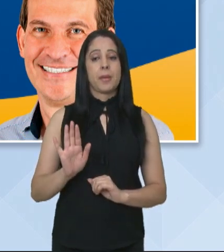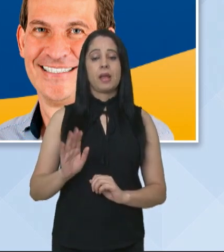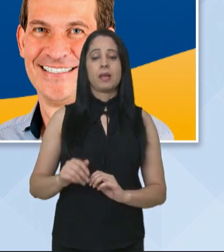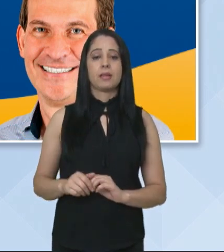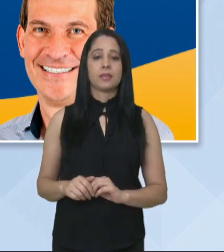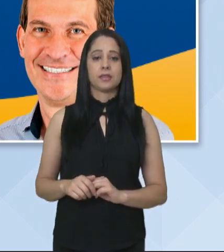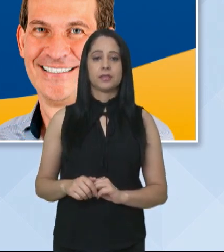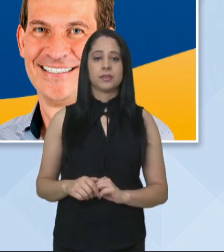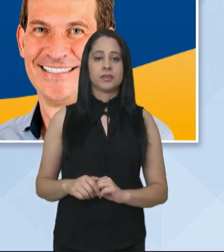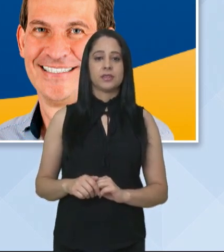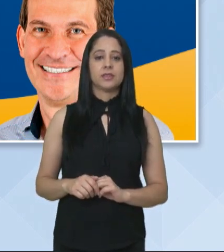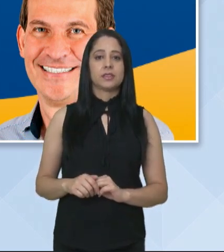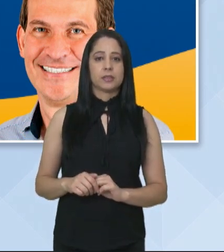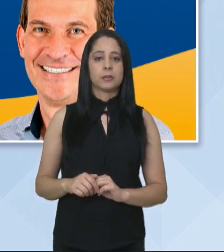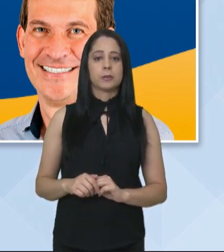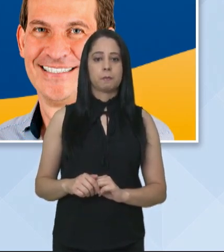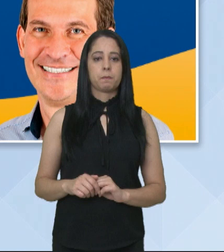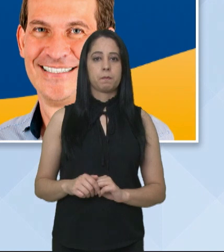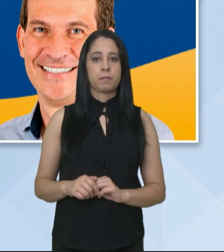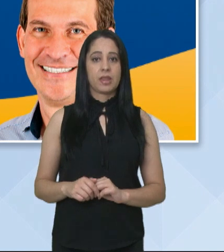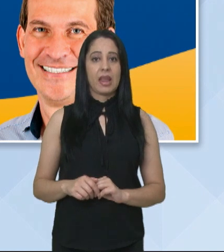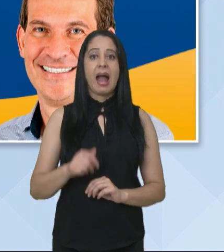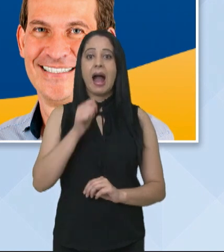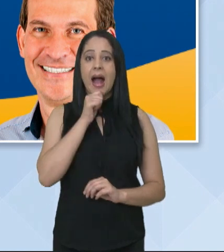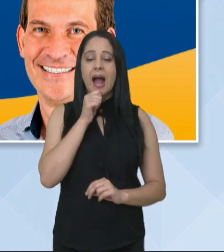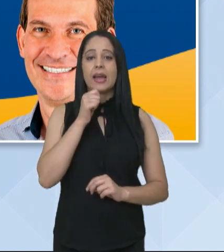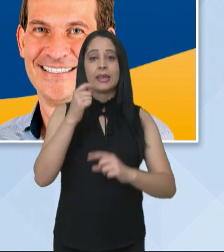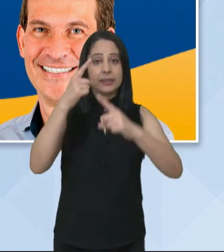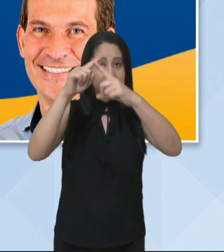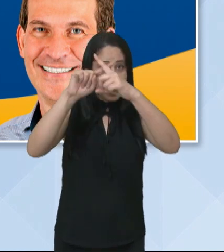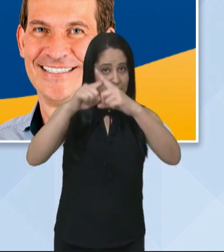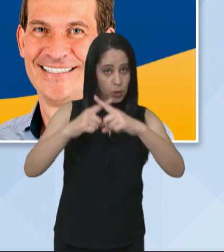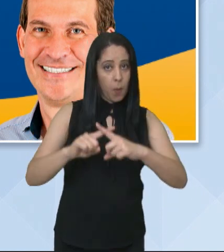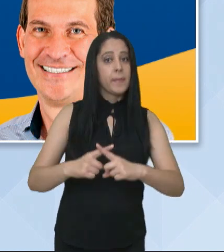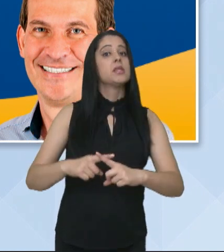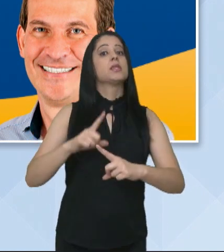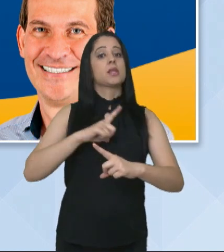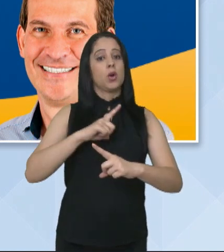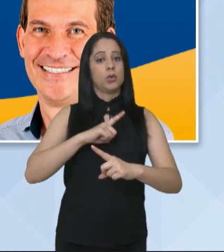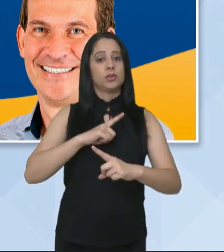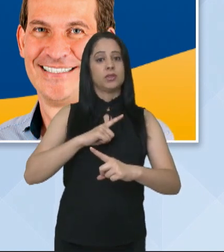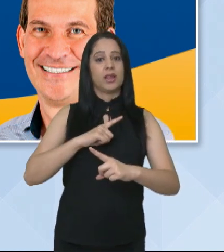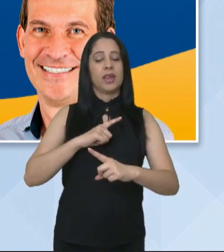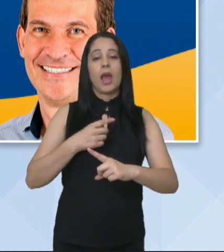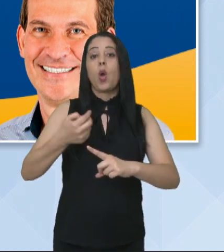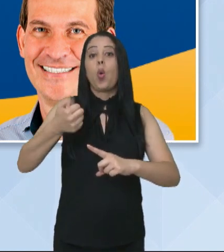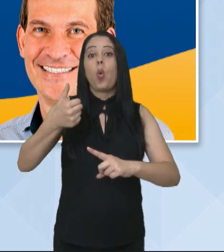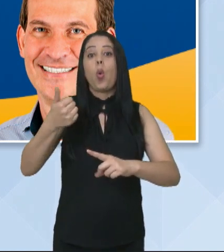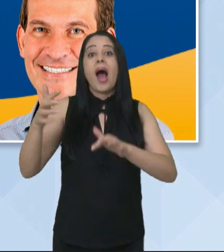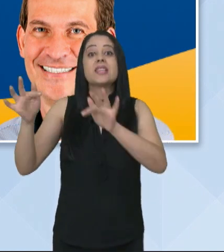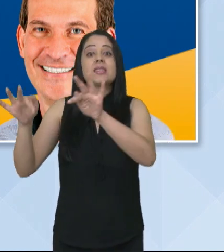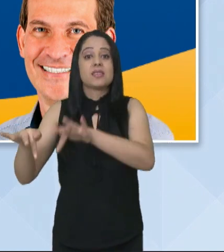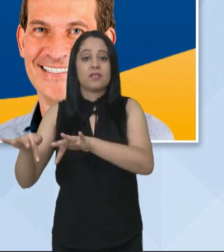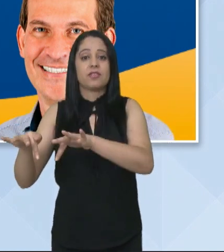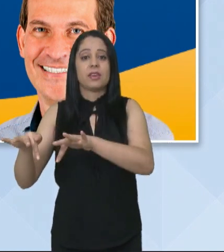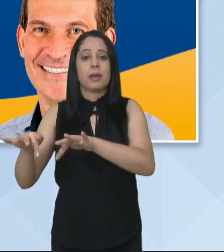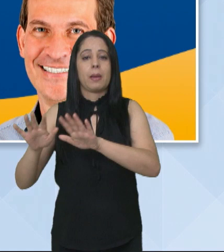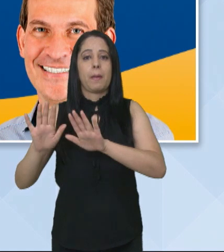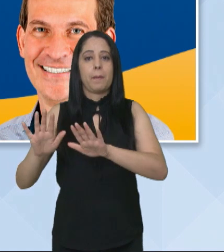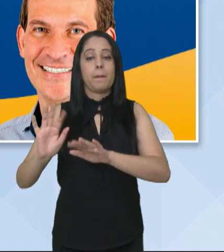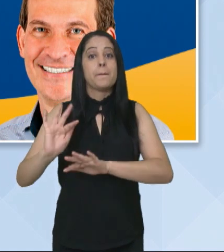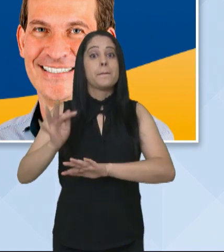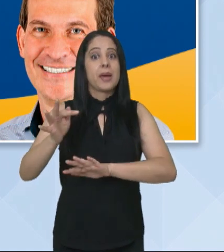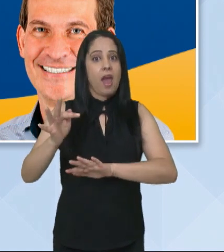mas nós estamos realizando esses jogos, os jogos estão acontecendo e as finais acontecerão em